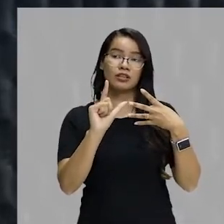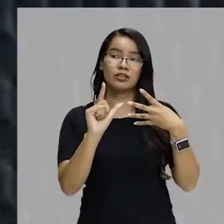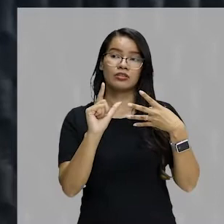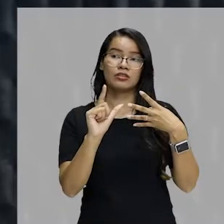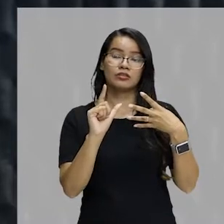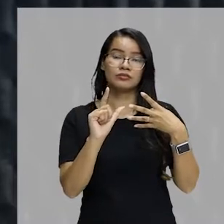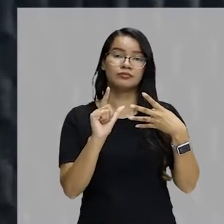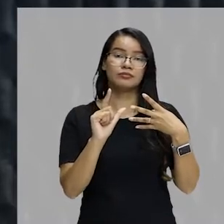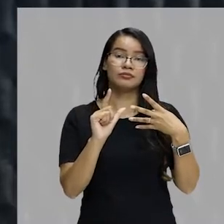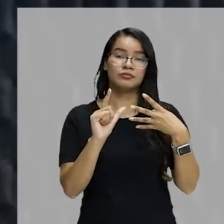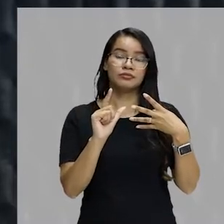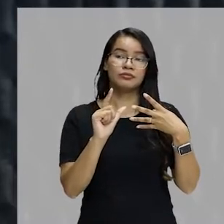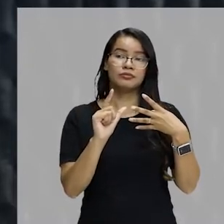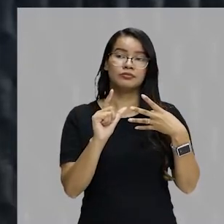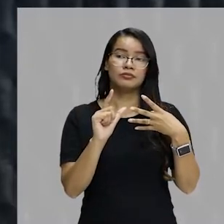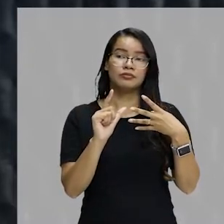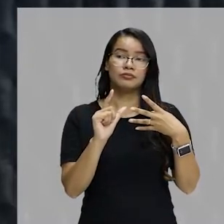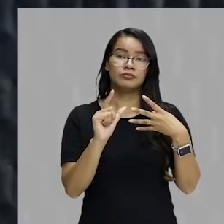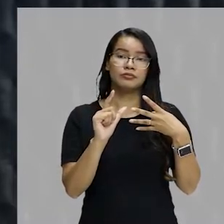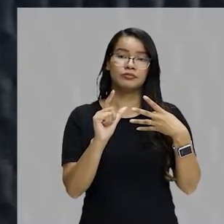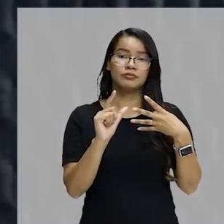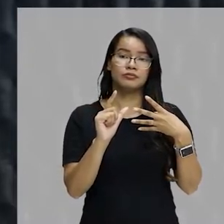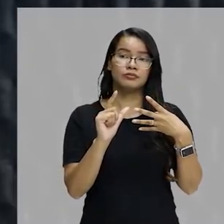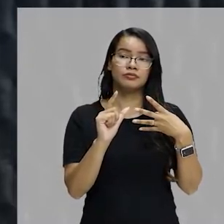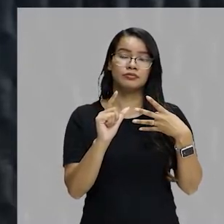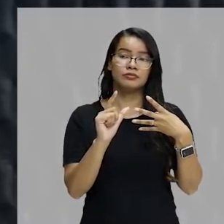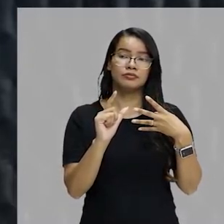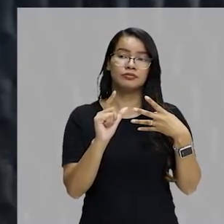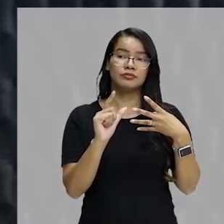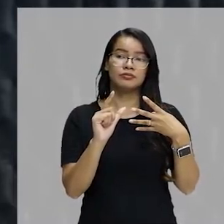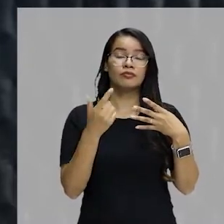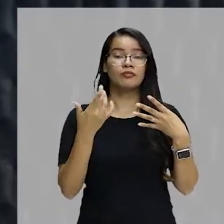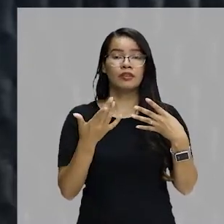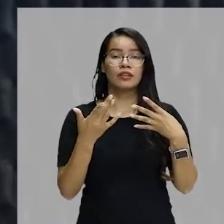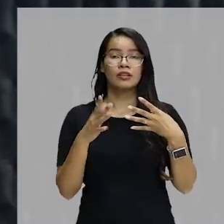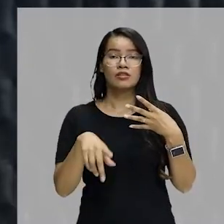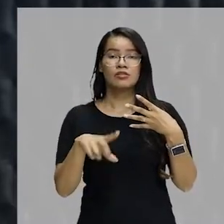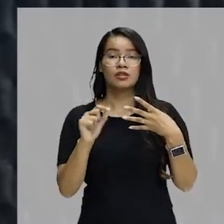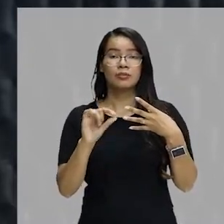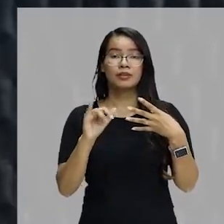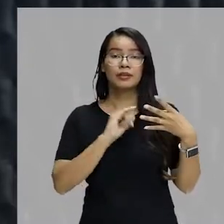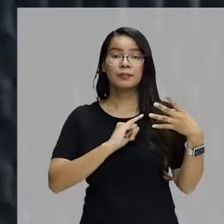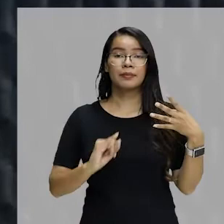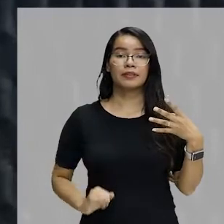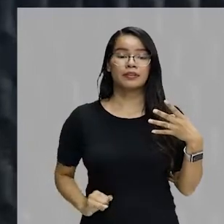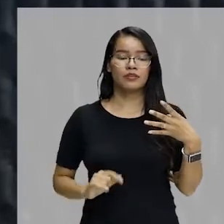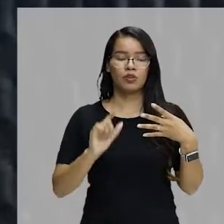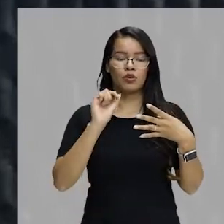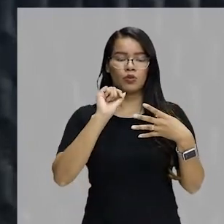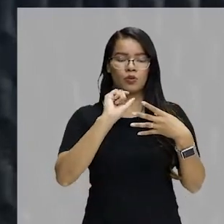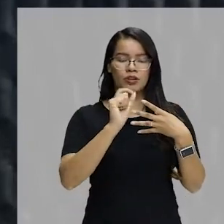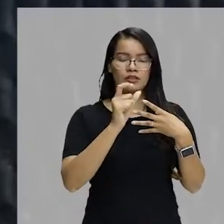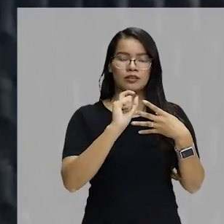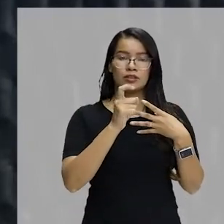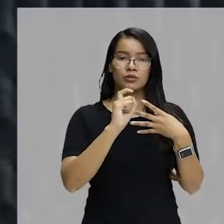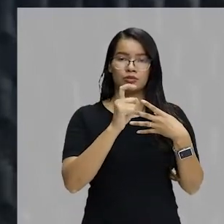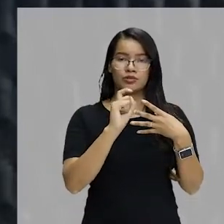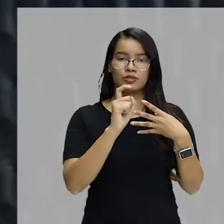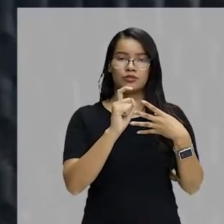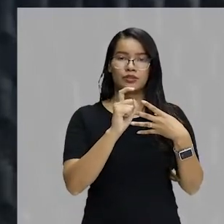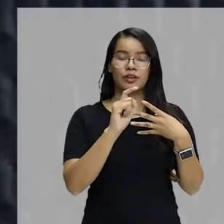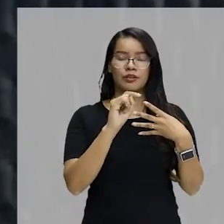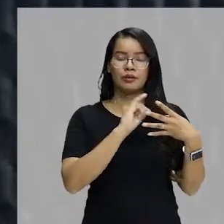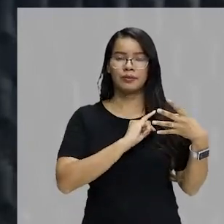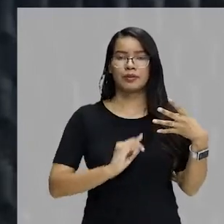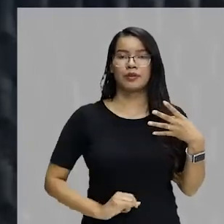deputados seriam eleitos, senadores vitalícios, escolhidos pelo imperador, o executivo, que era o imperador e mais o